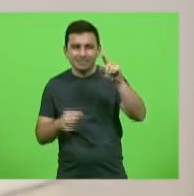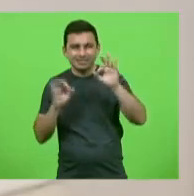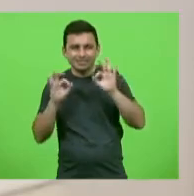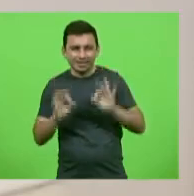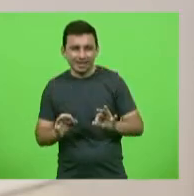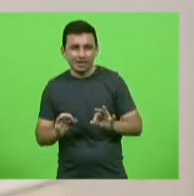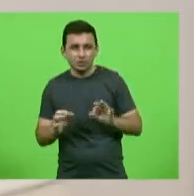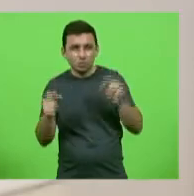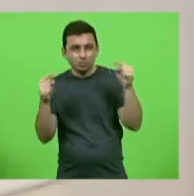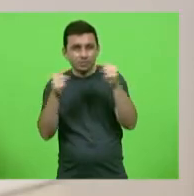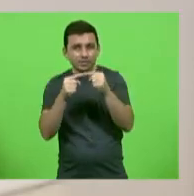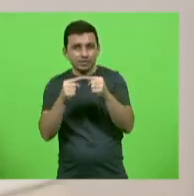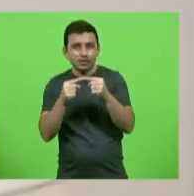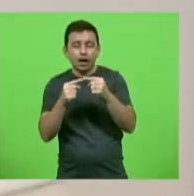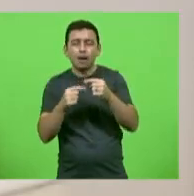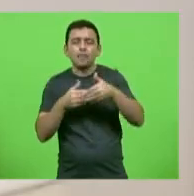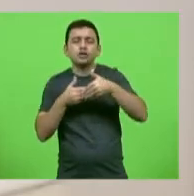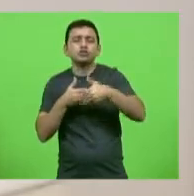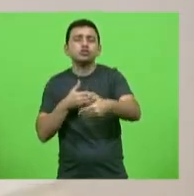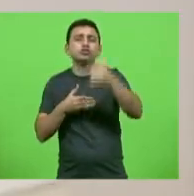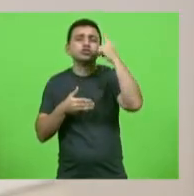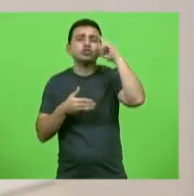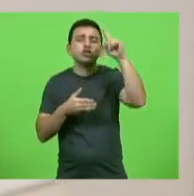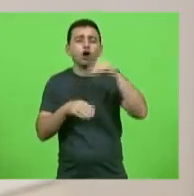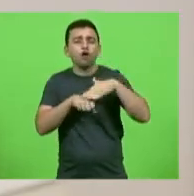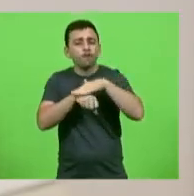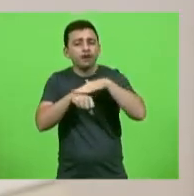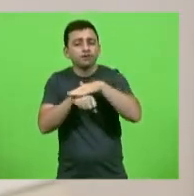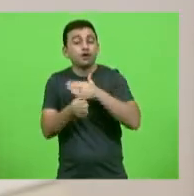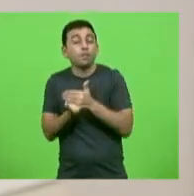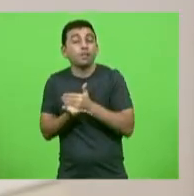precisa a partir de quando iniciaram essas conversas,